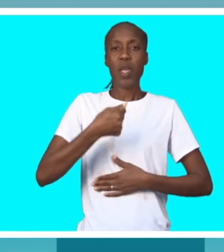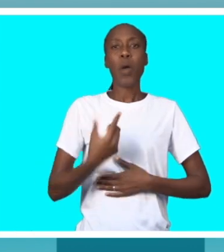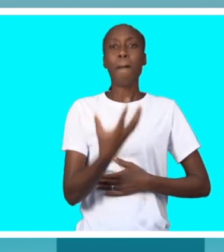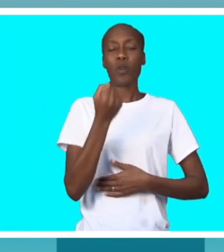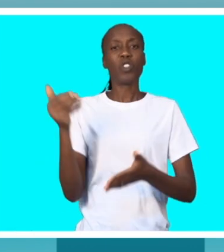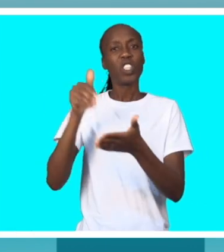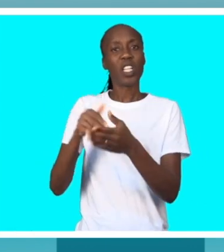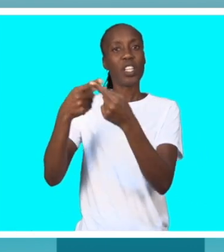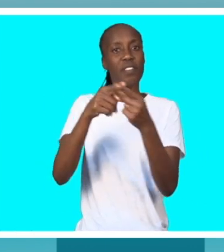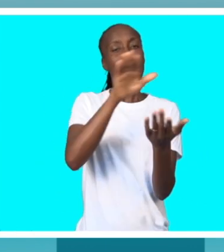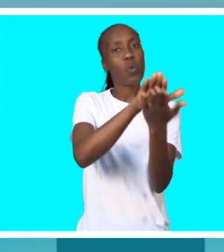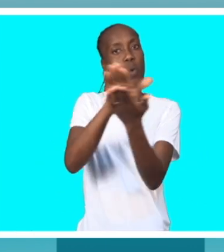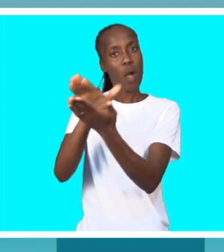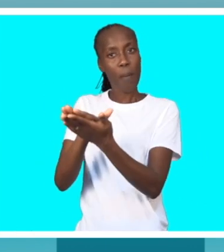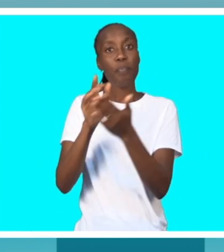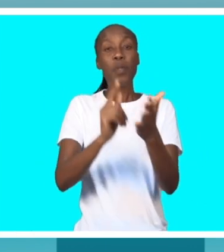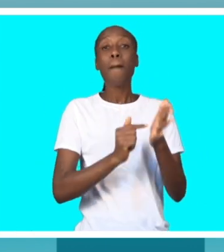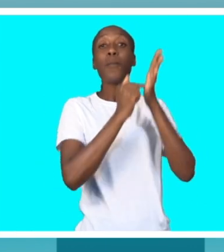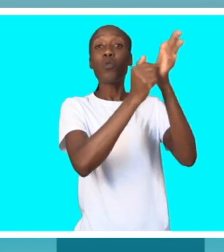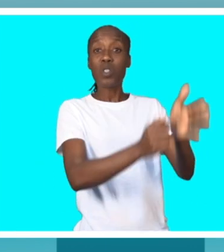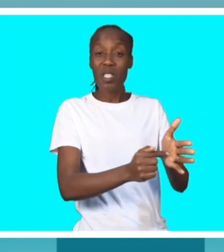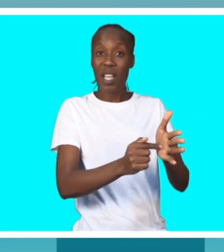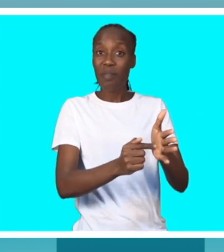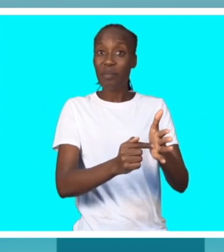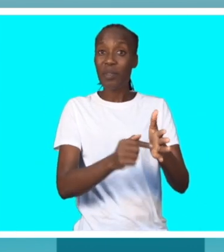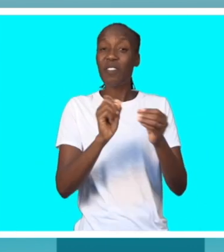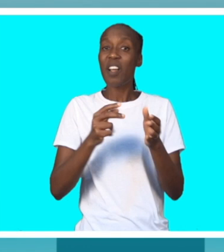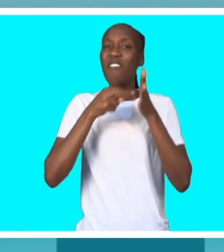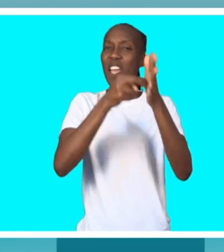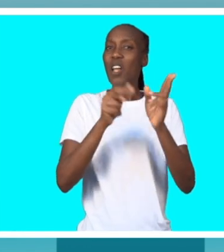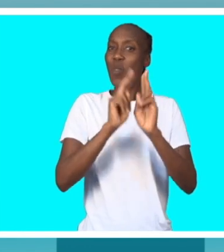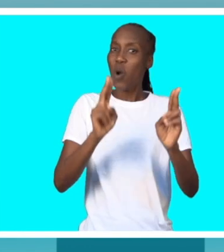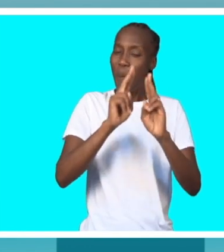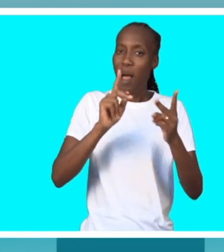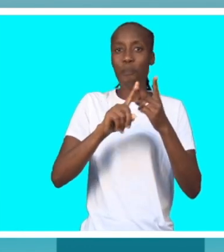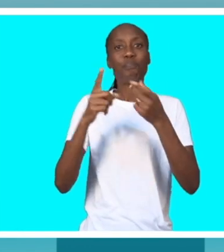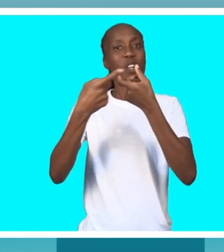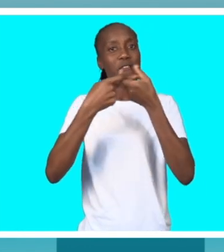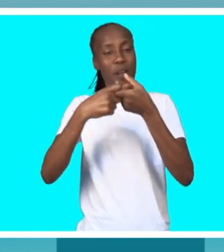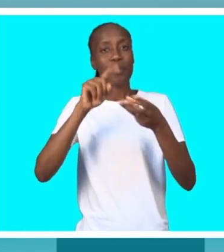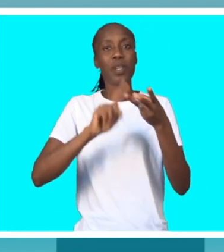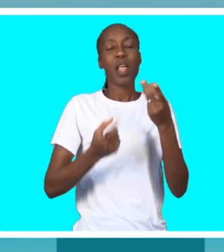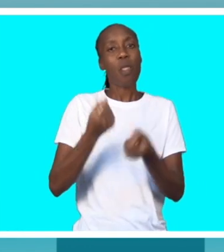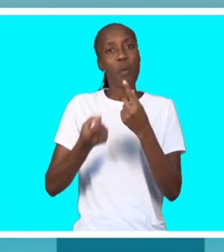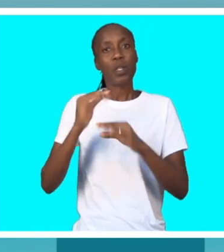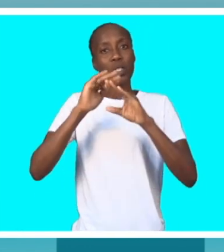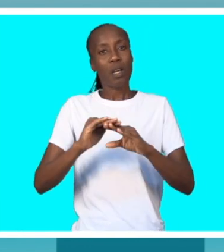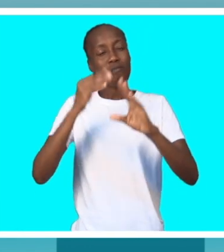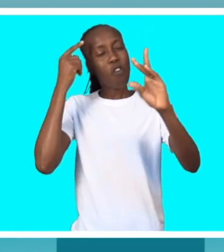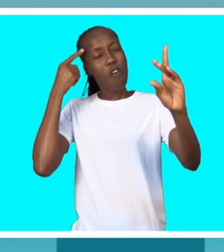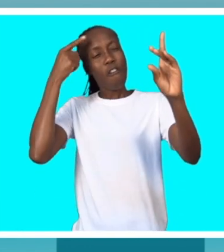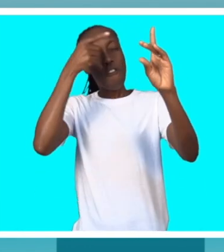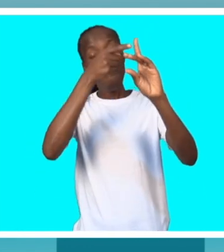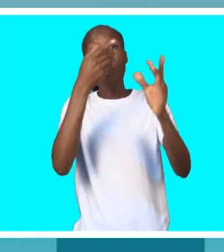Eu vou em algum lugar, não só com, por exemplo, aquelas viagens de lazer que nós temos em família, mas também com algo que é um foco, que